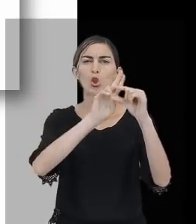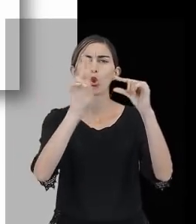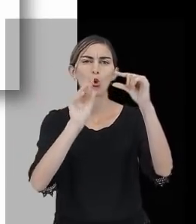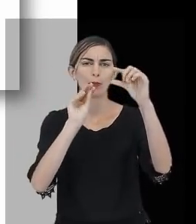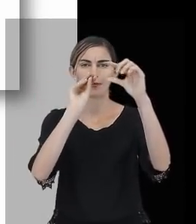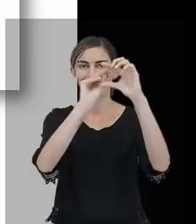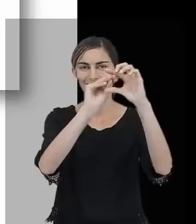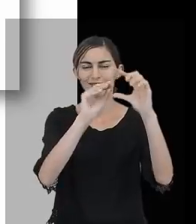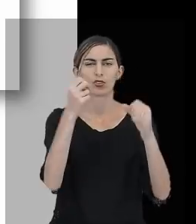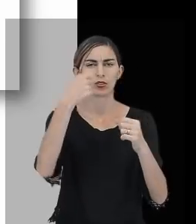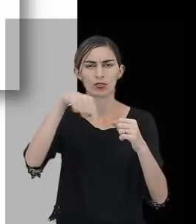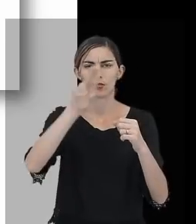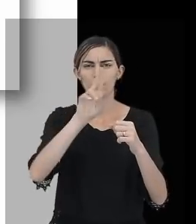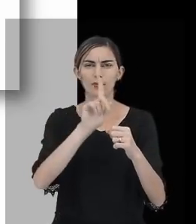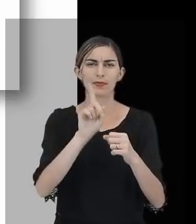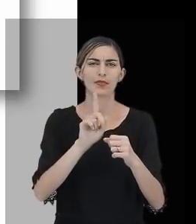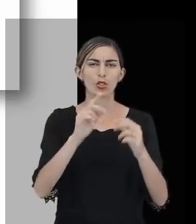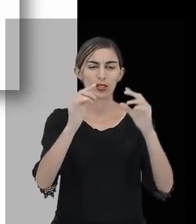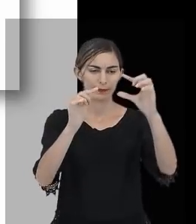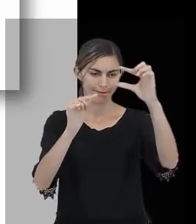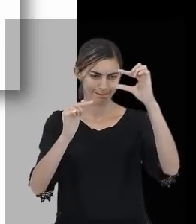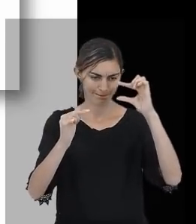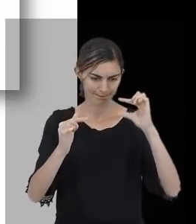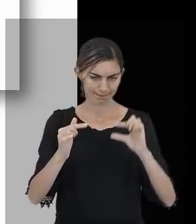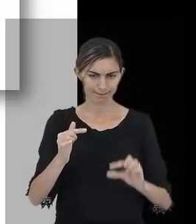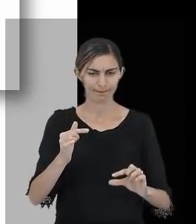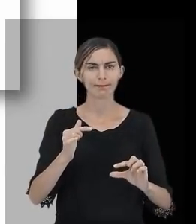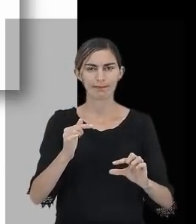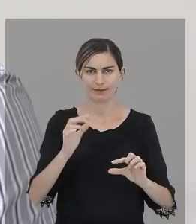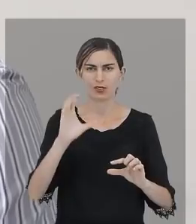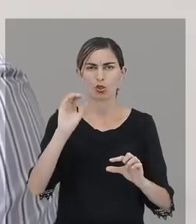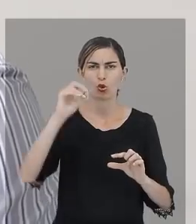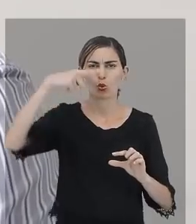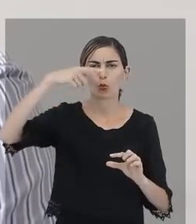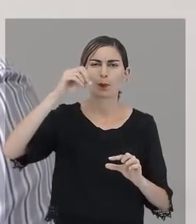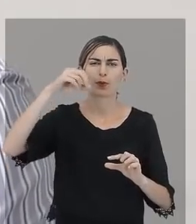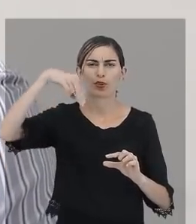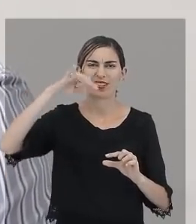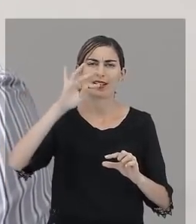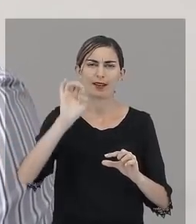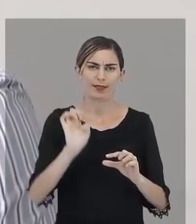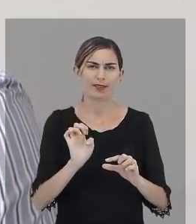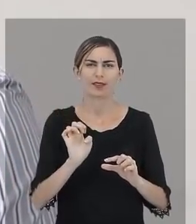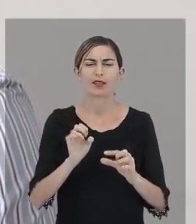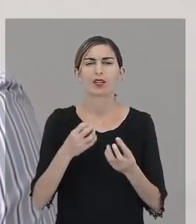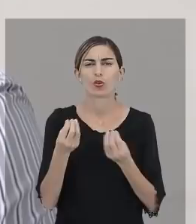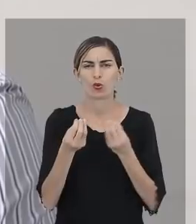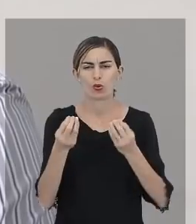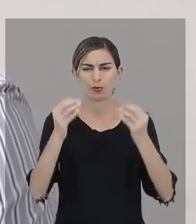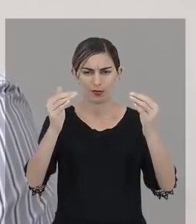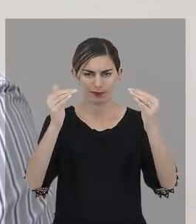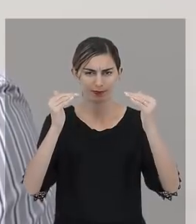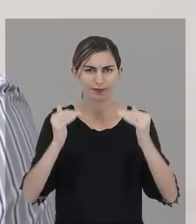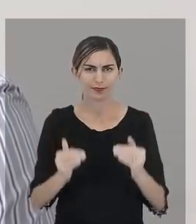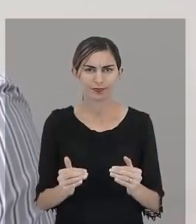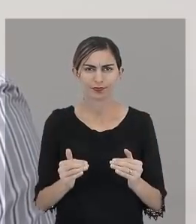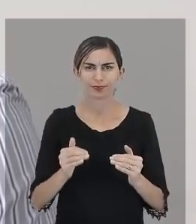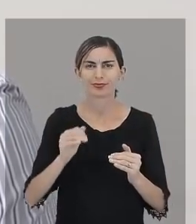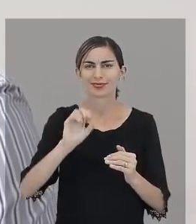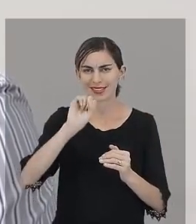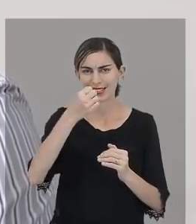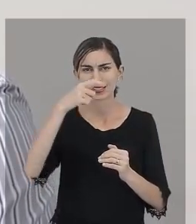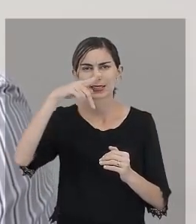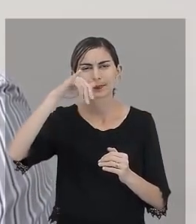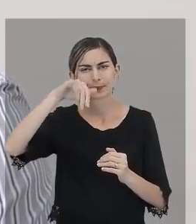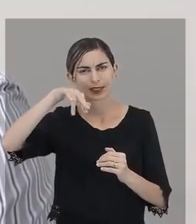nome, certo? Mas esse botão está abaixo do componente times. Quem é o componente times? É esse